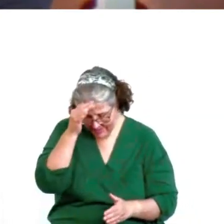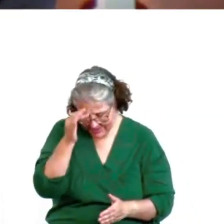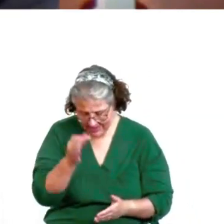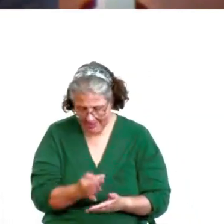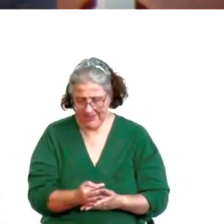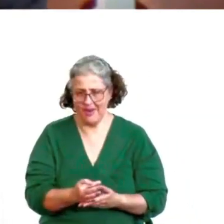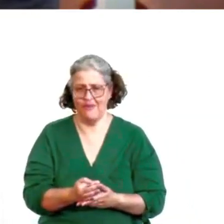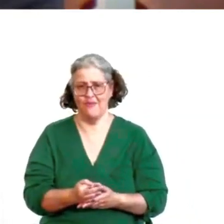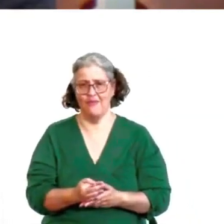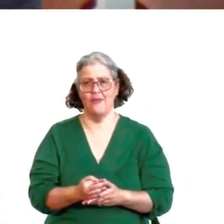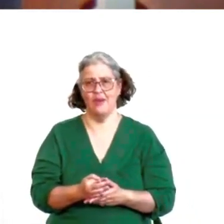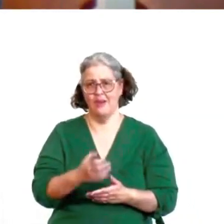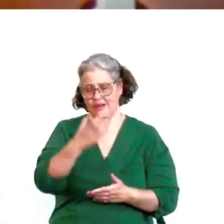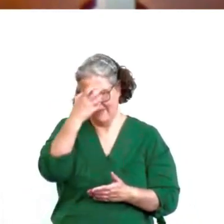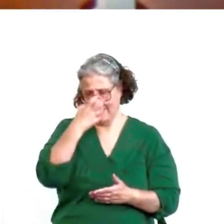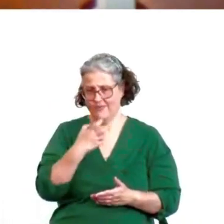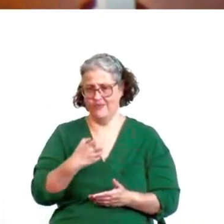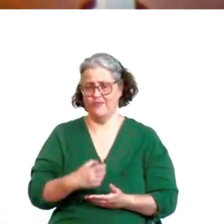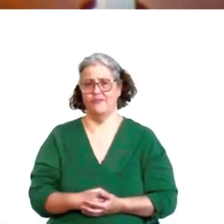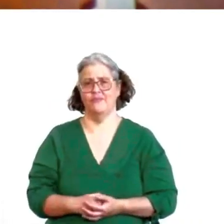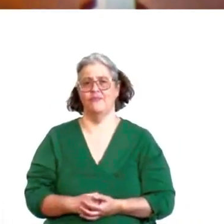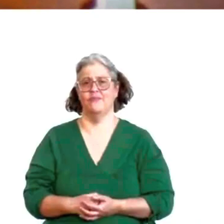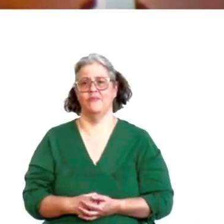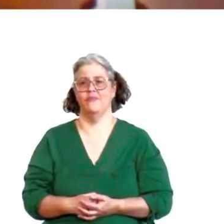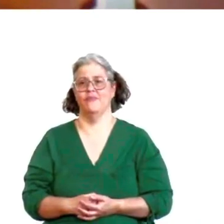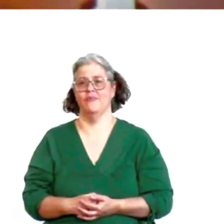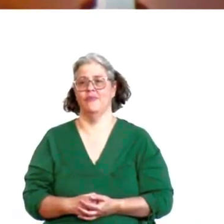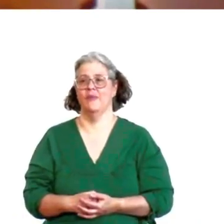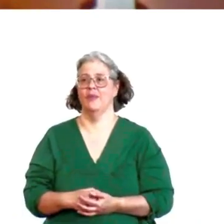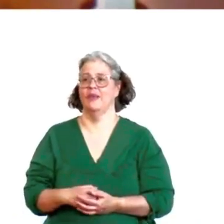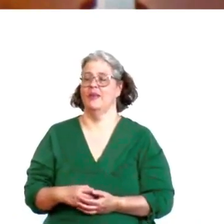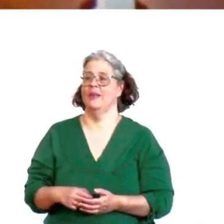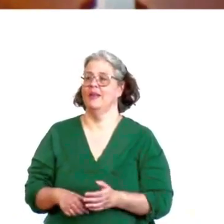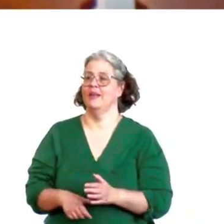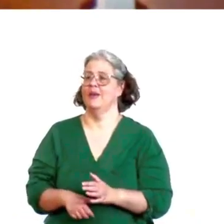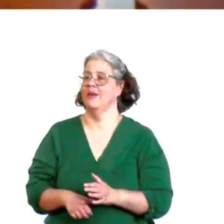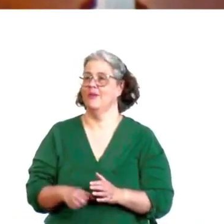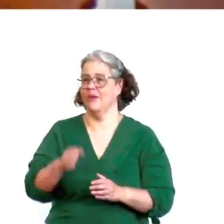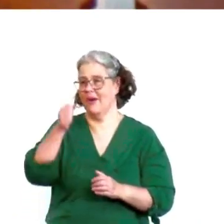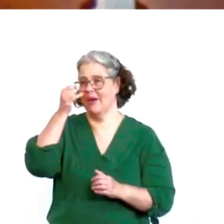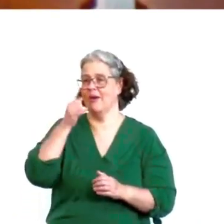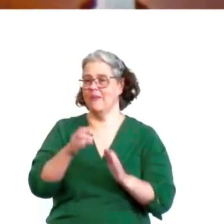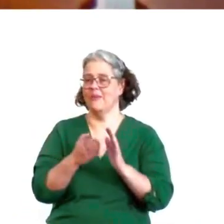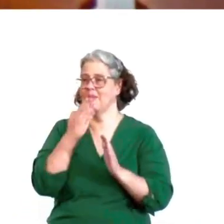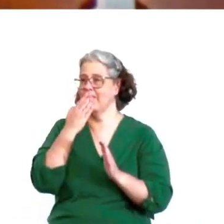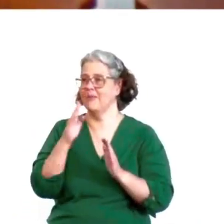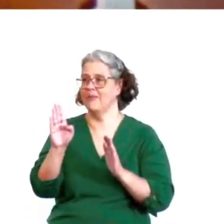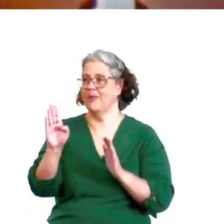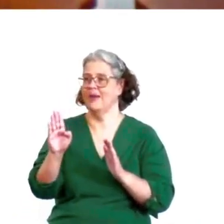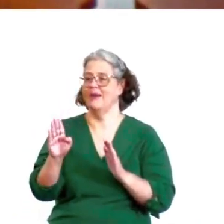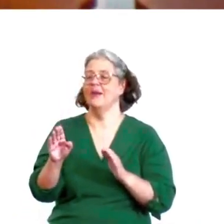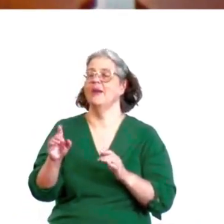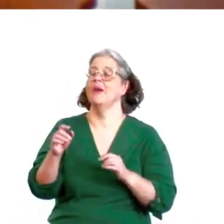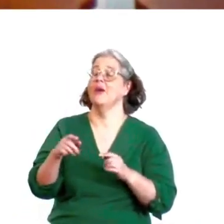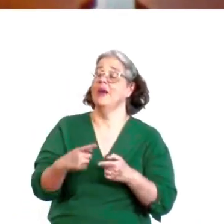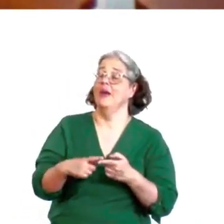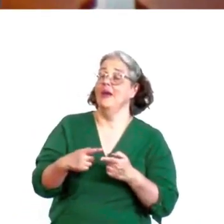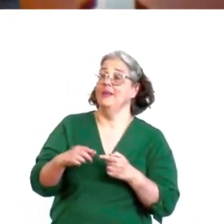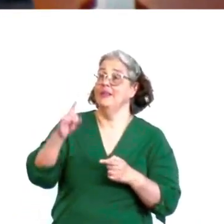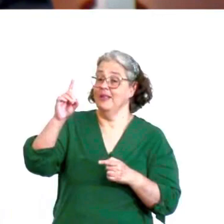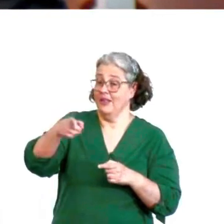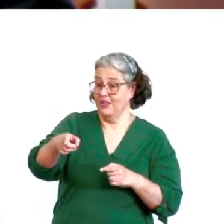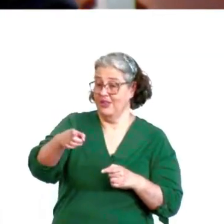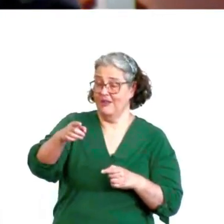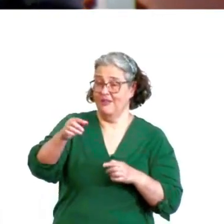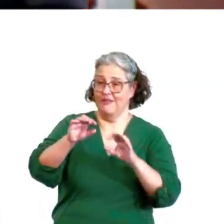Qual é a primeira promessa? De ti farei uma grande nação. O texto faz questão de nos